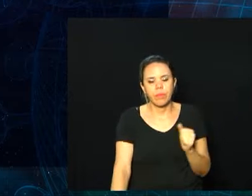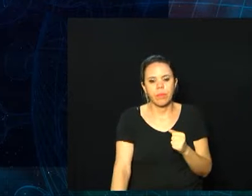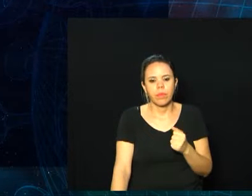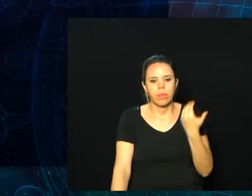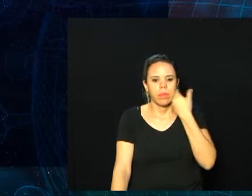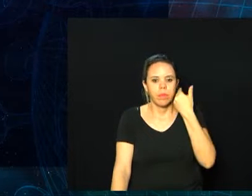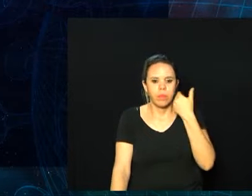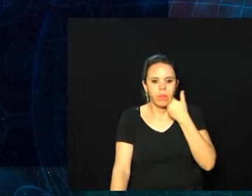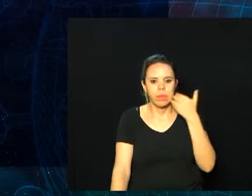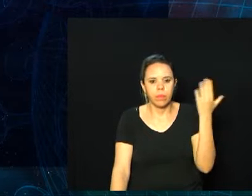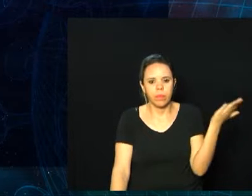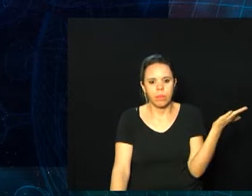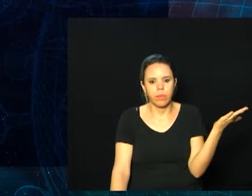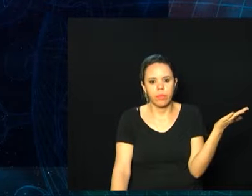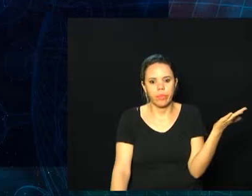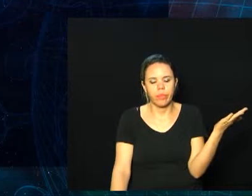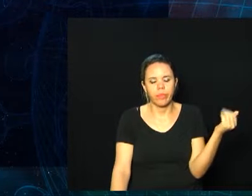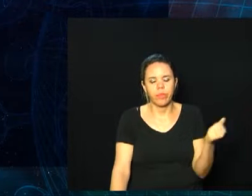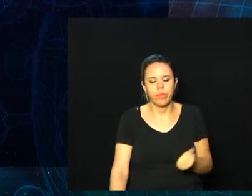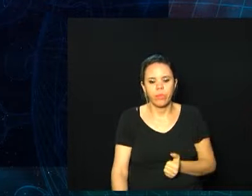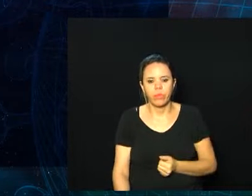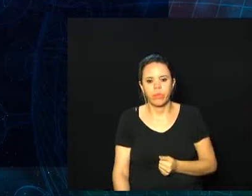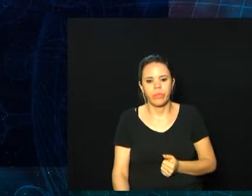27.711, Santa Bárbara do Oeste,